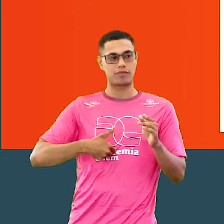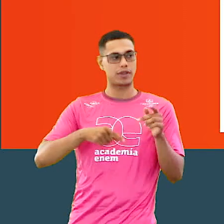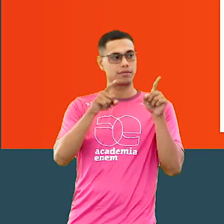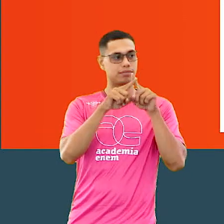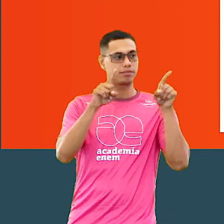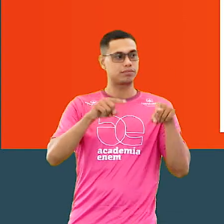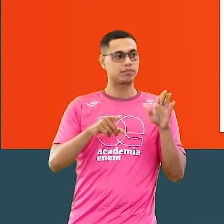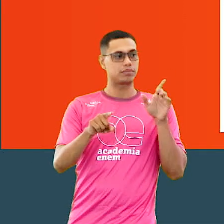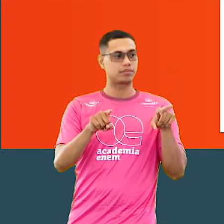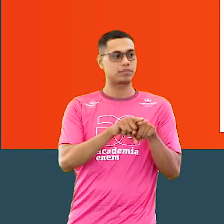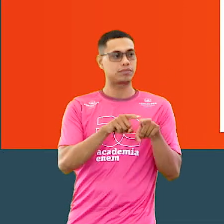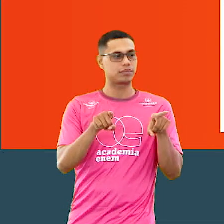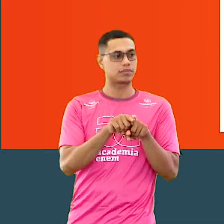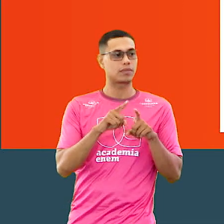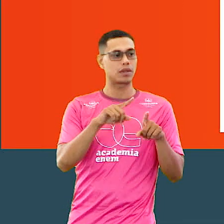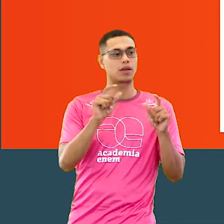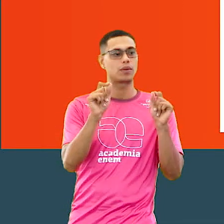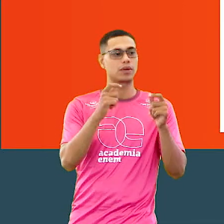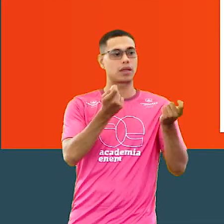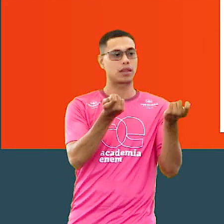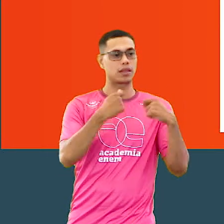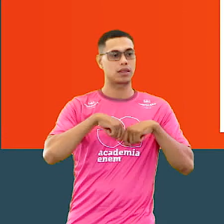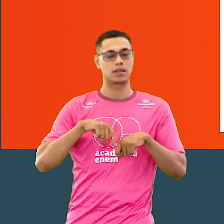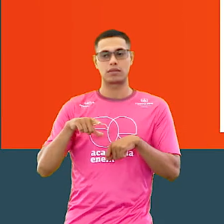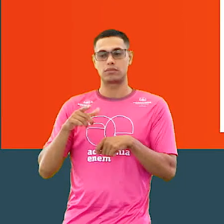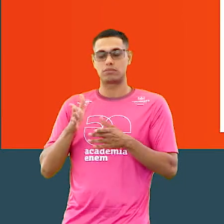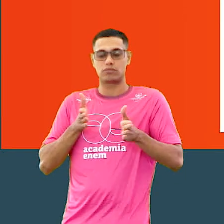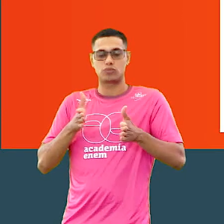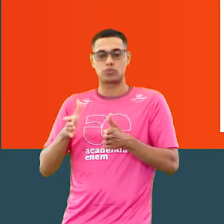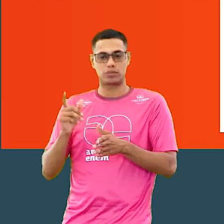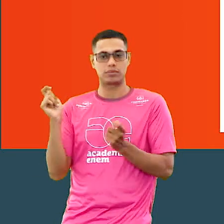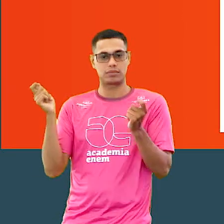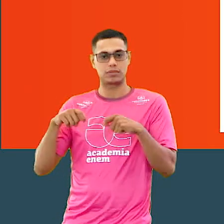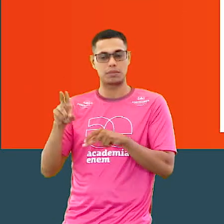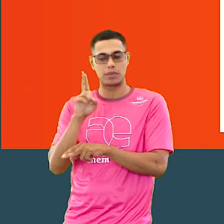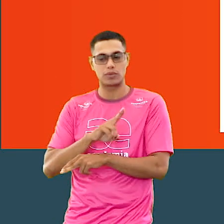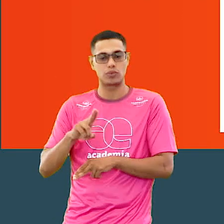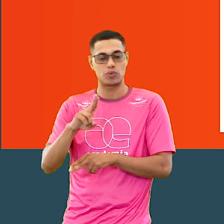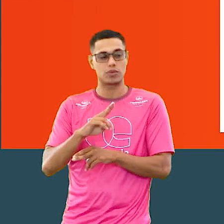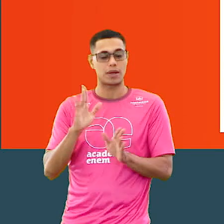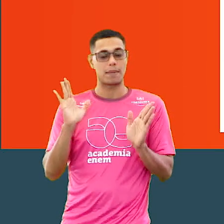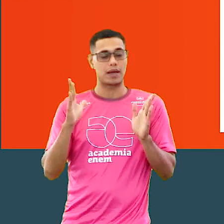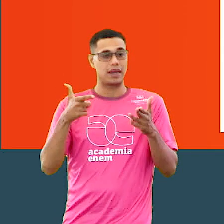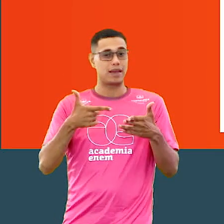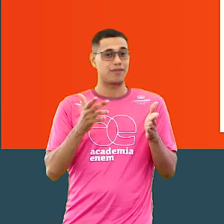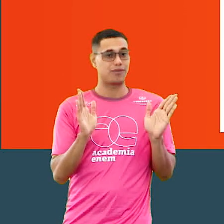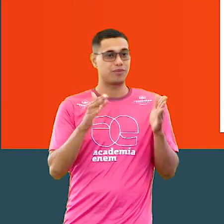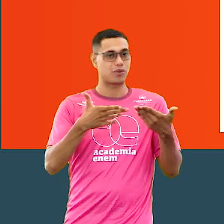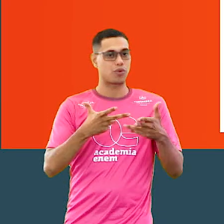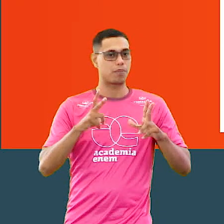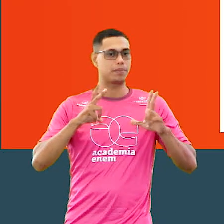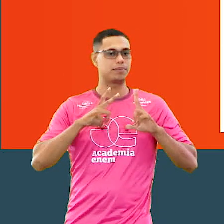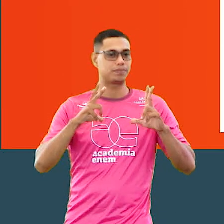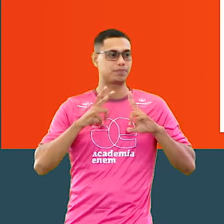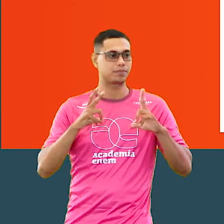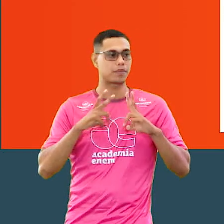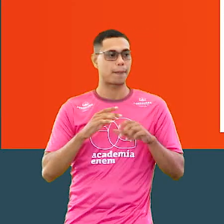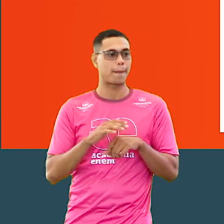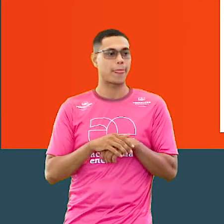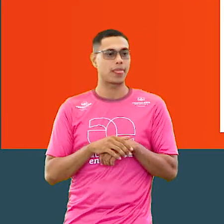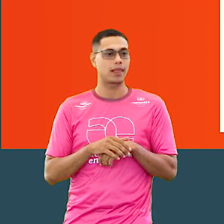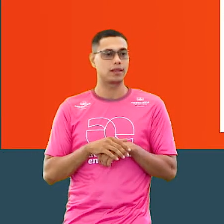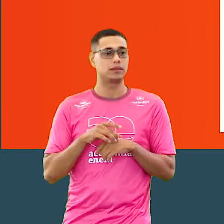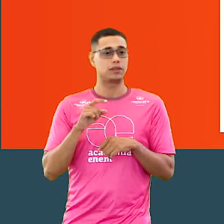dão possibilidades para você entrar nas universidades particulares, ok? E são